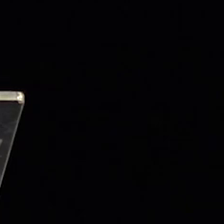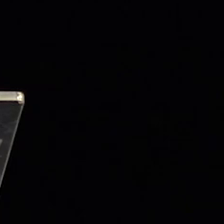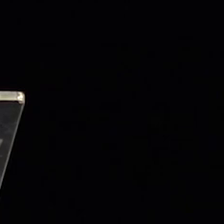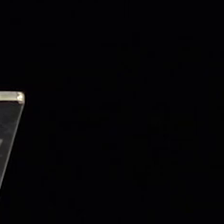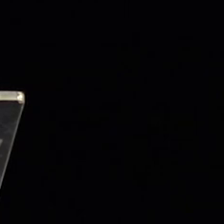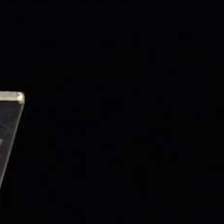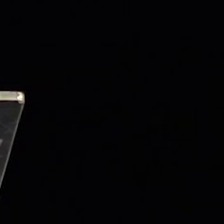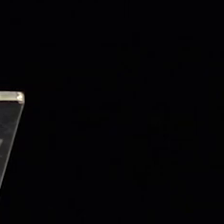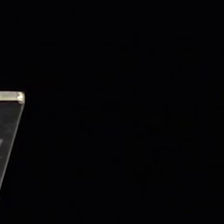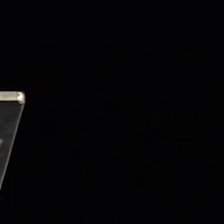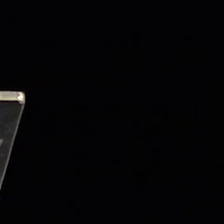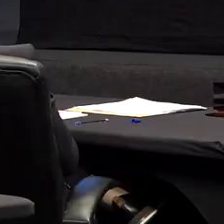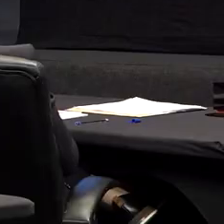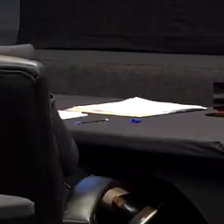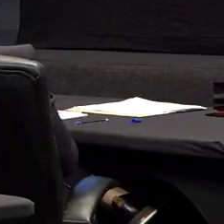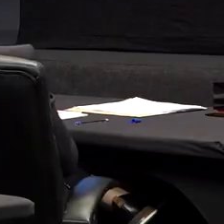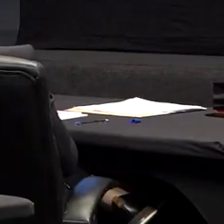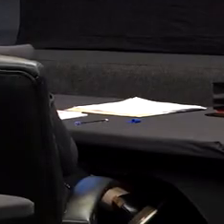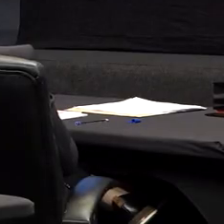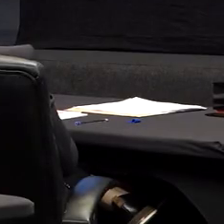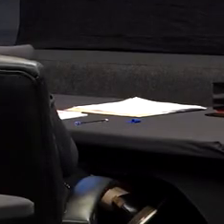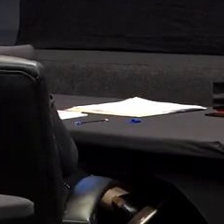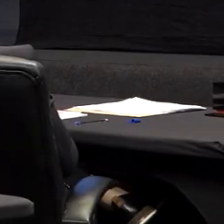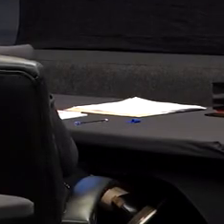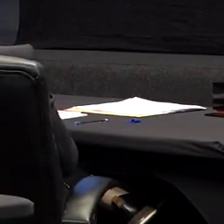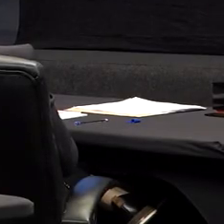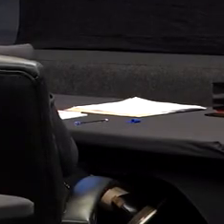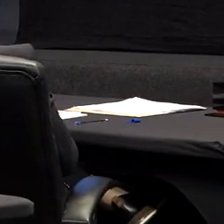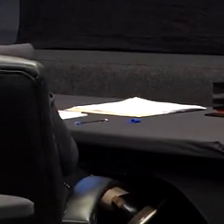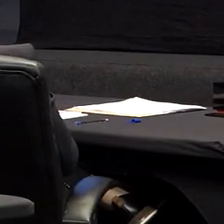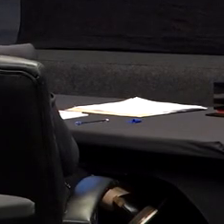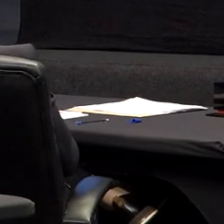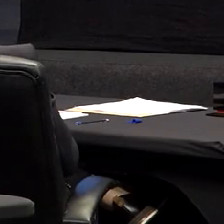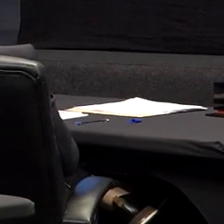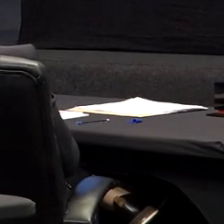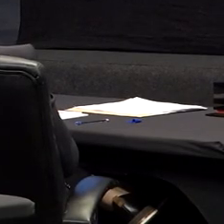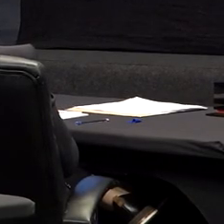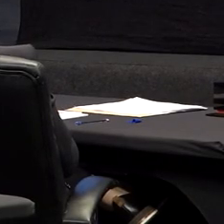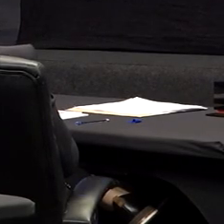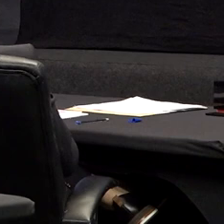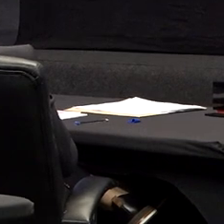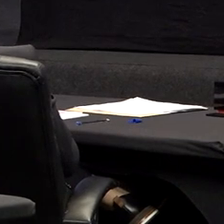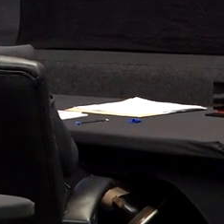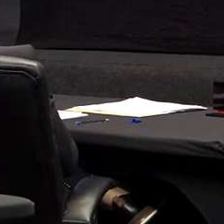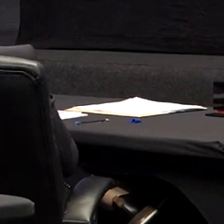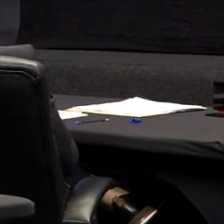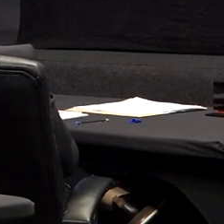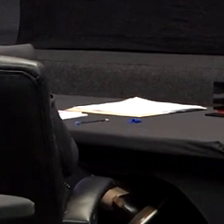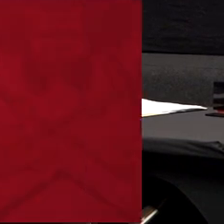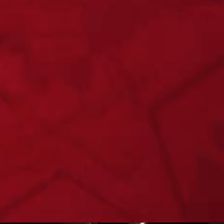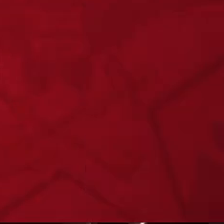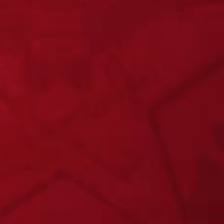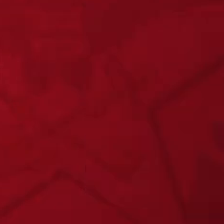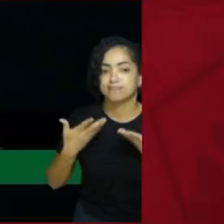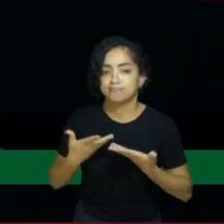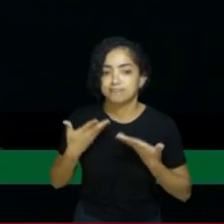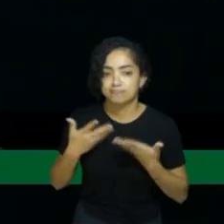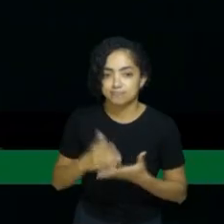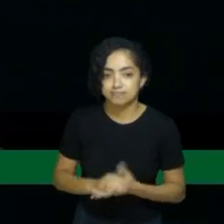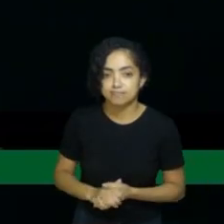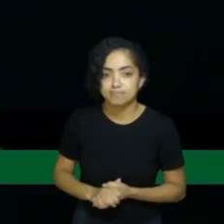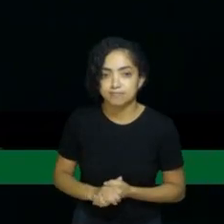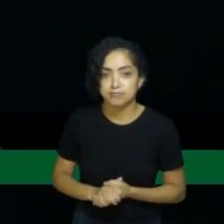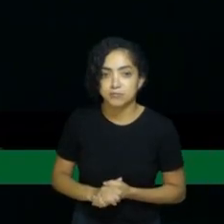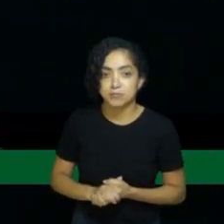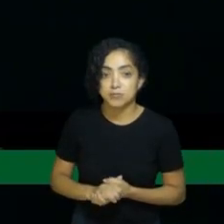Blumenau, Sueli Cristofolini, falou sobre o trabalho de referência que a entidade realiza no município. A